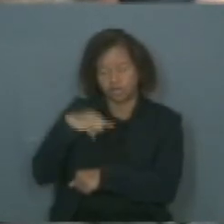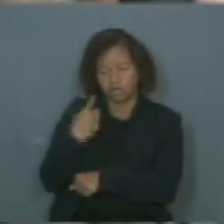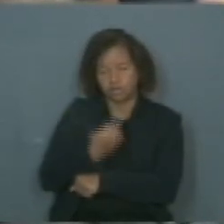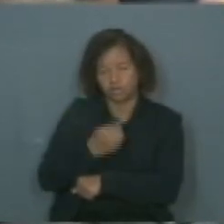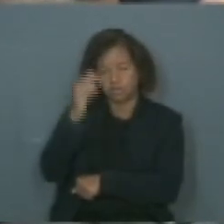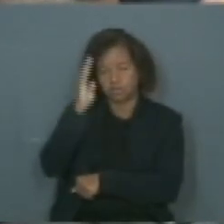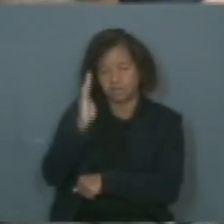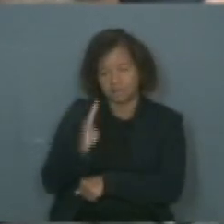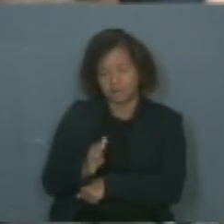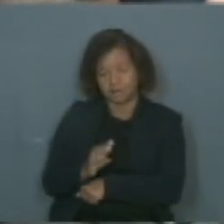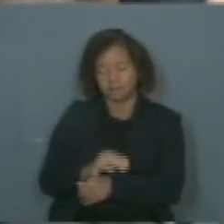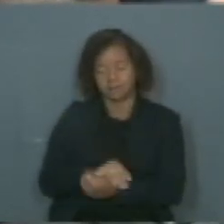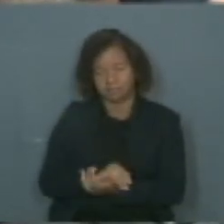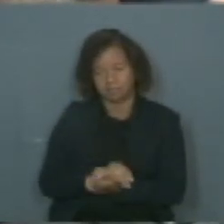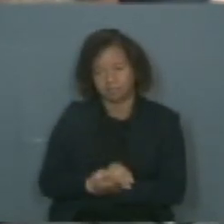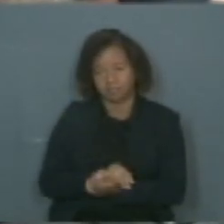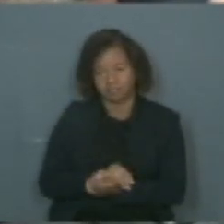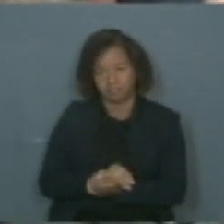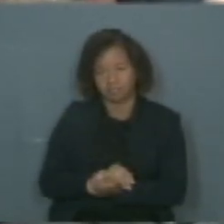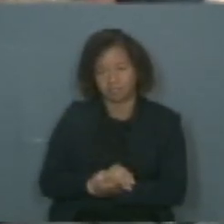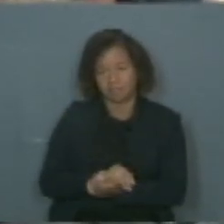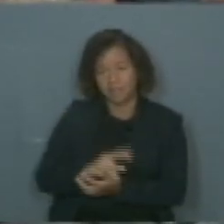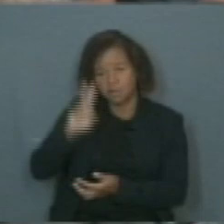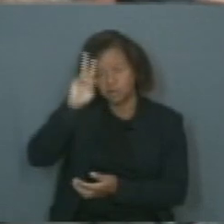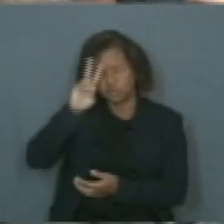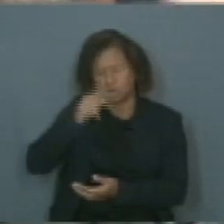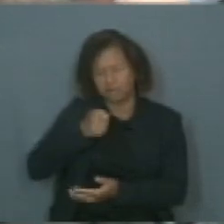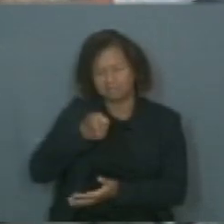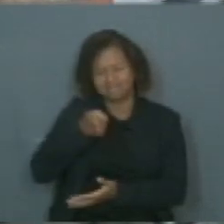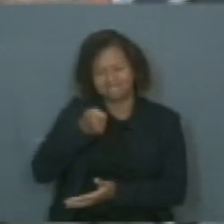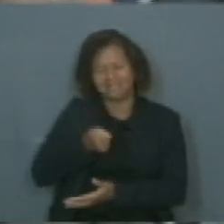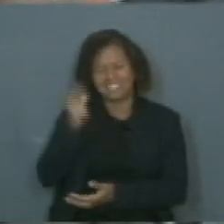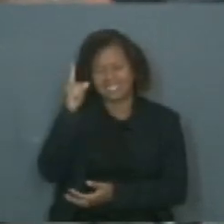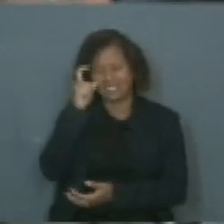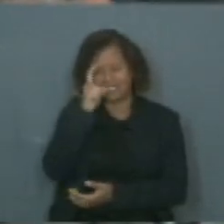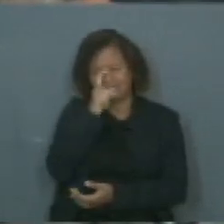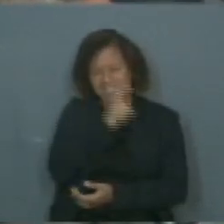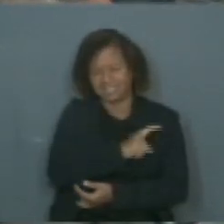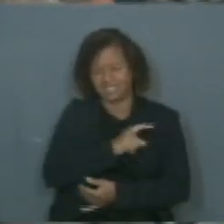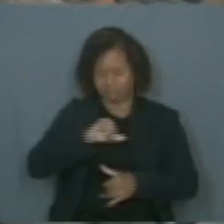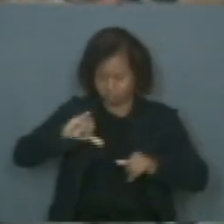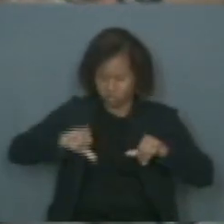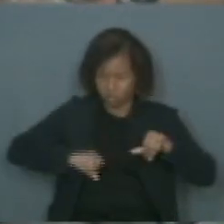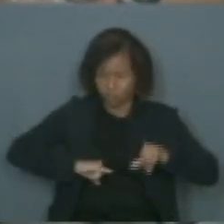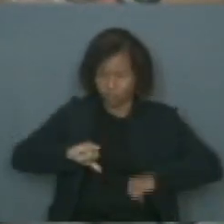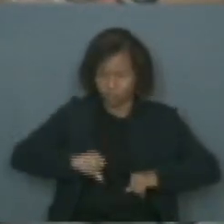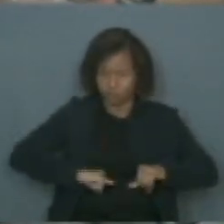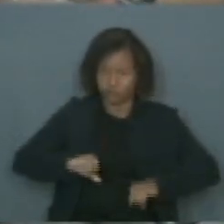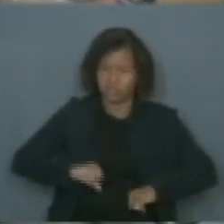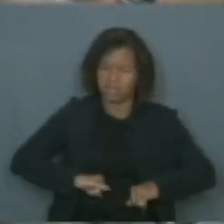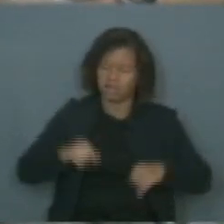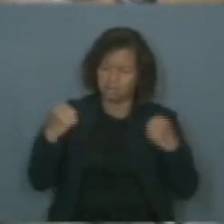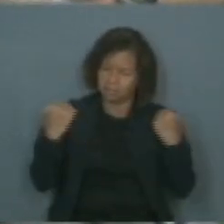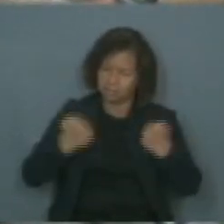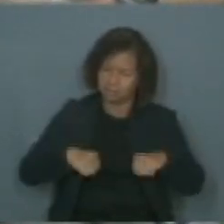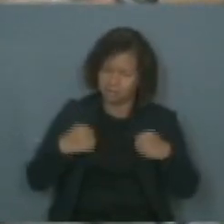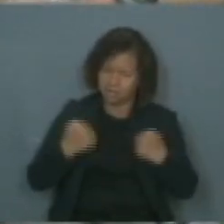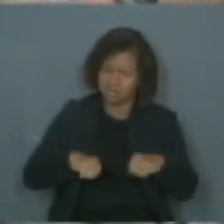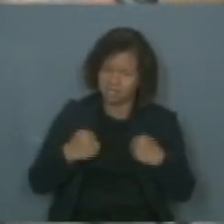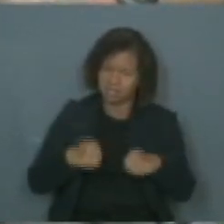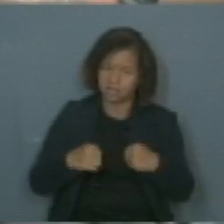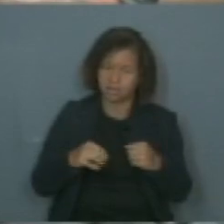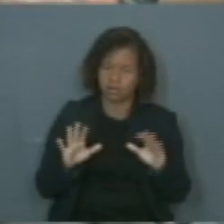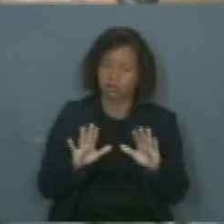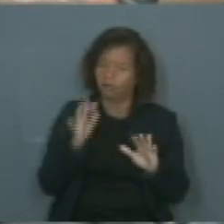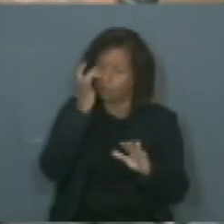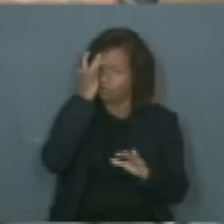nosso país, uma história muito dura, sofrida, e que precisou, e que